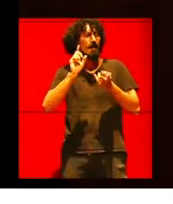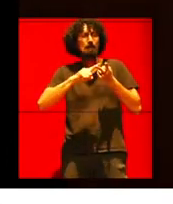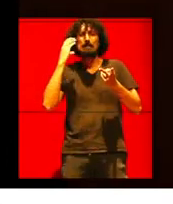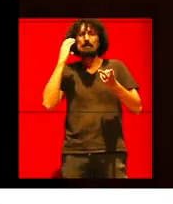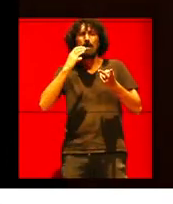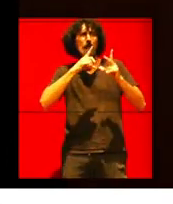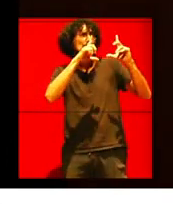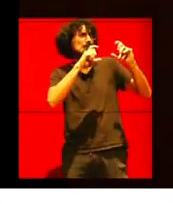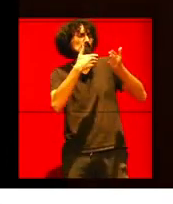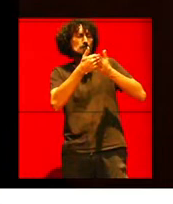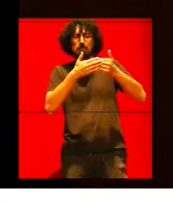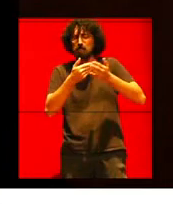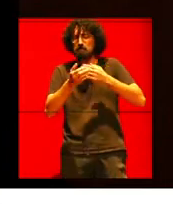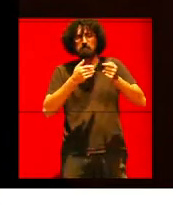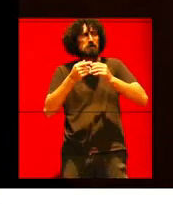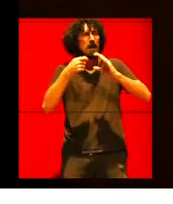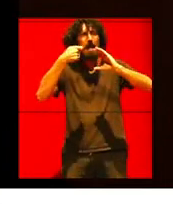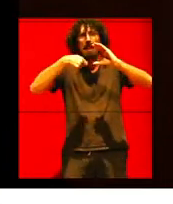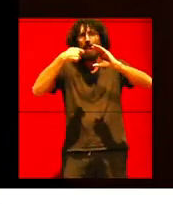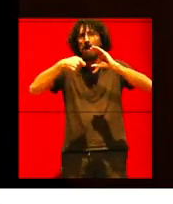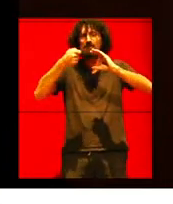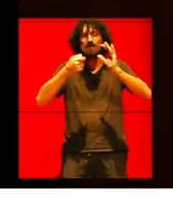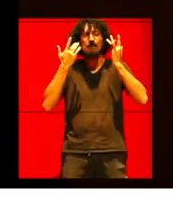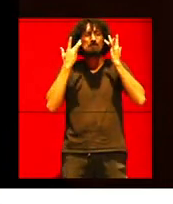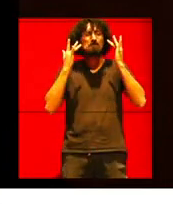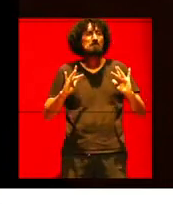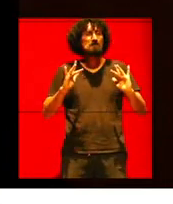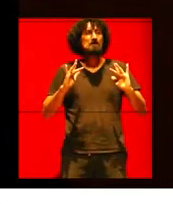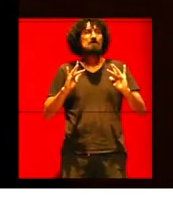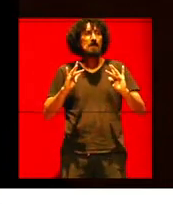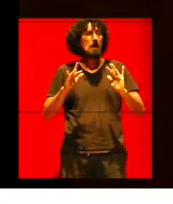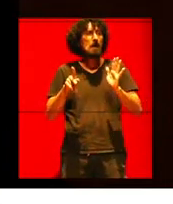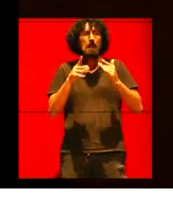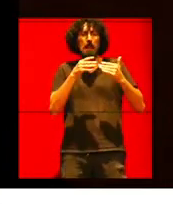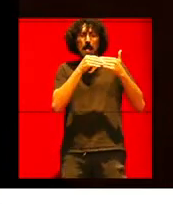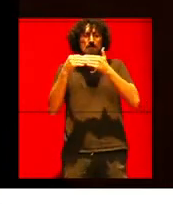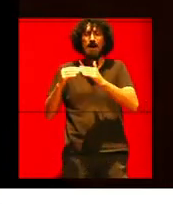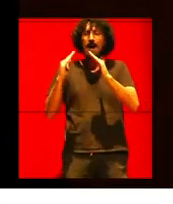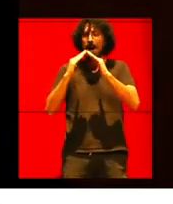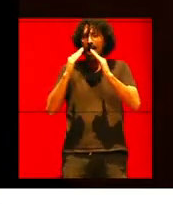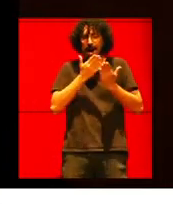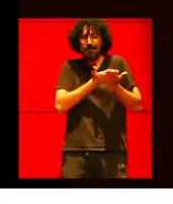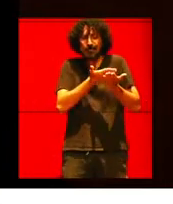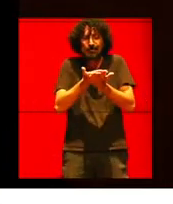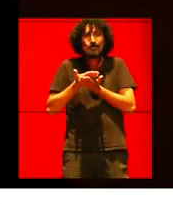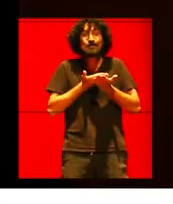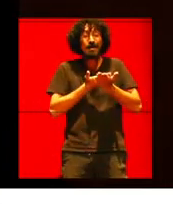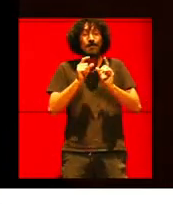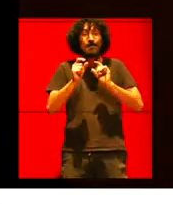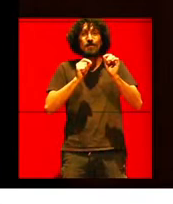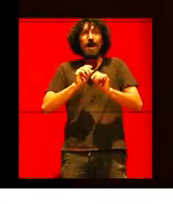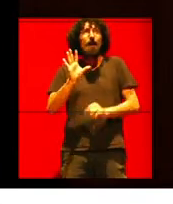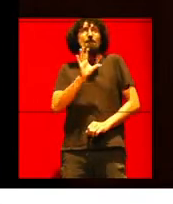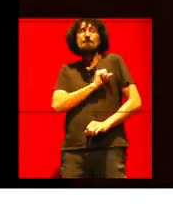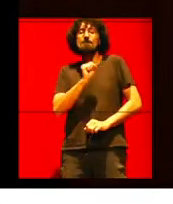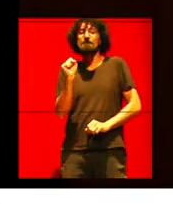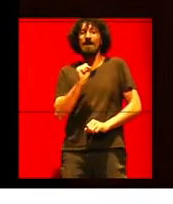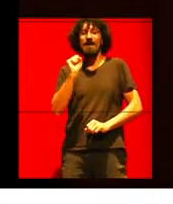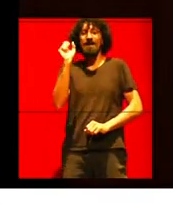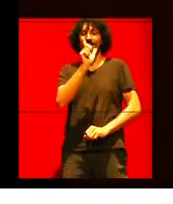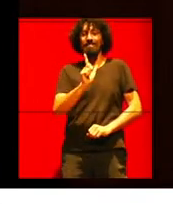foto, fazer o que você quiser, gravar a minha voz. É levar para casa, vai estudar e vai apaixonar-se por literatura. Por